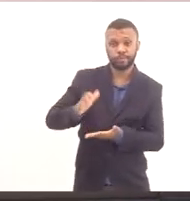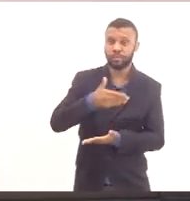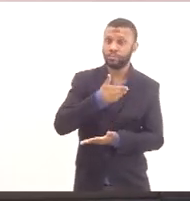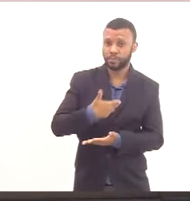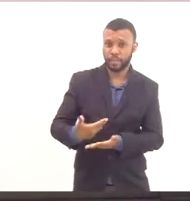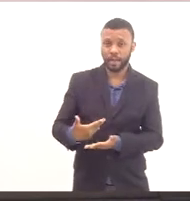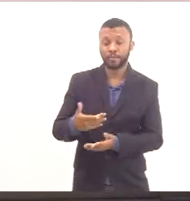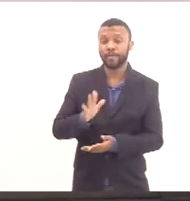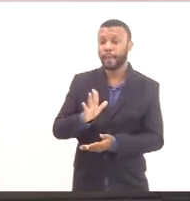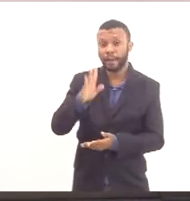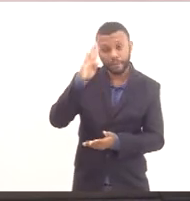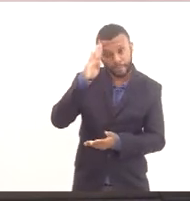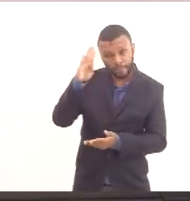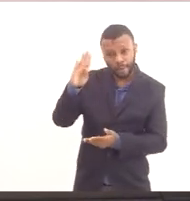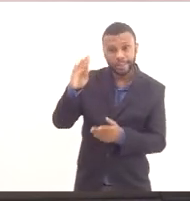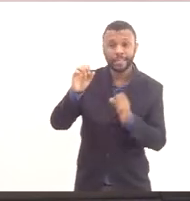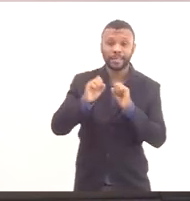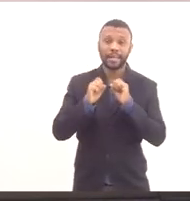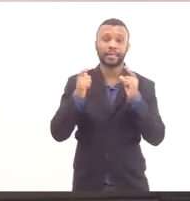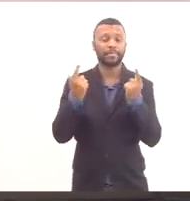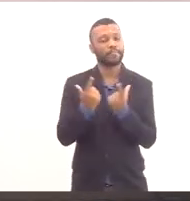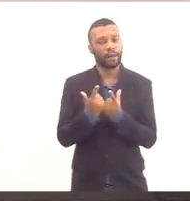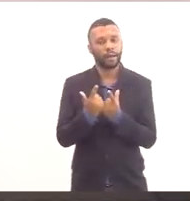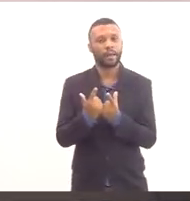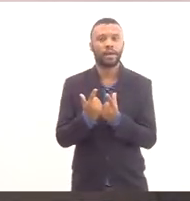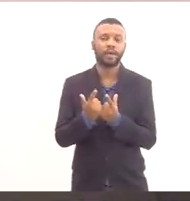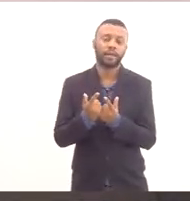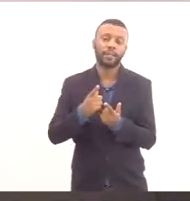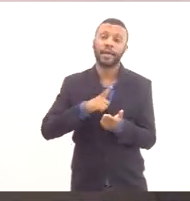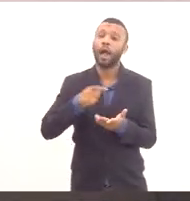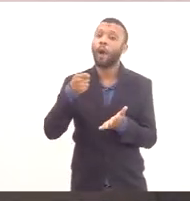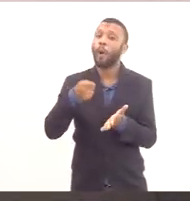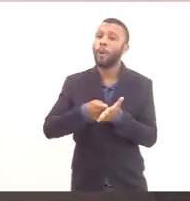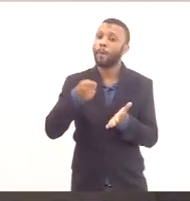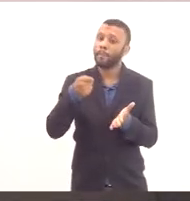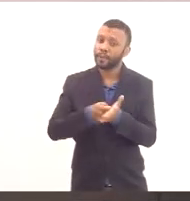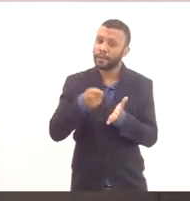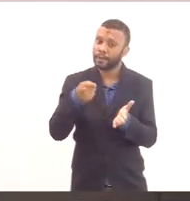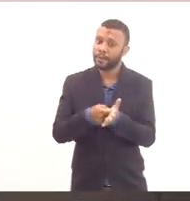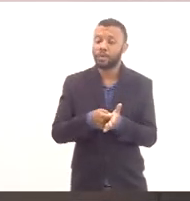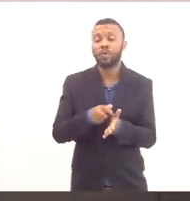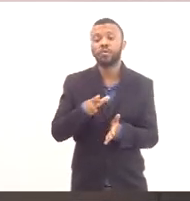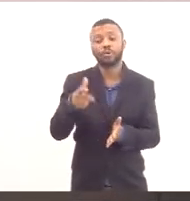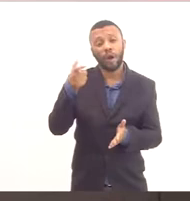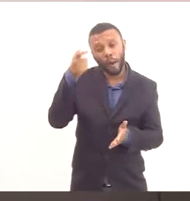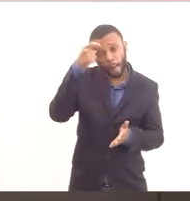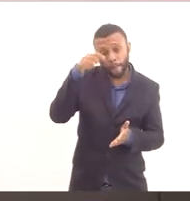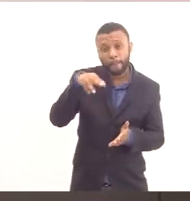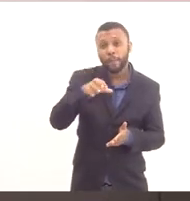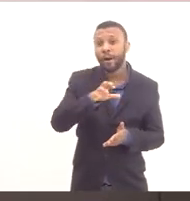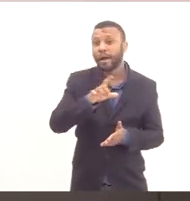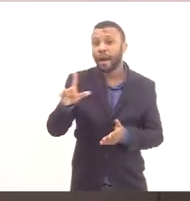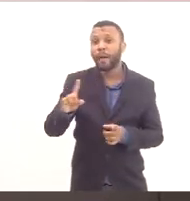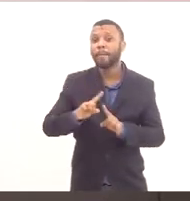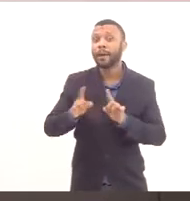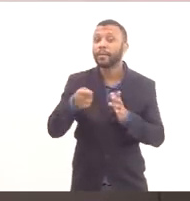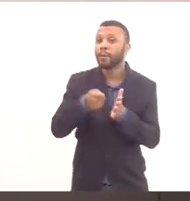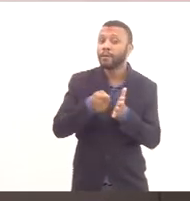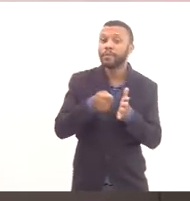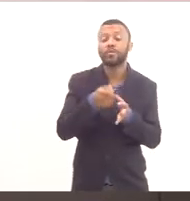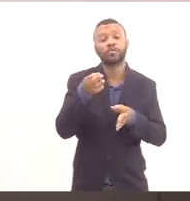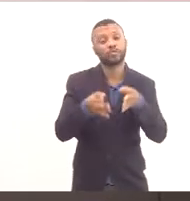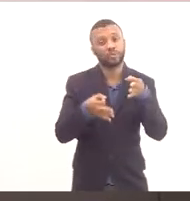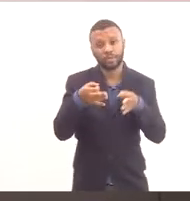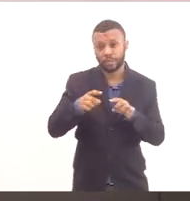Estado mas principalmente da Assembleia Legislativa tem a obrigação não só moral mas obrigação jurídica de